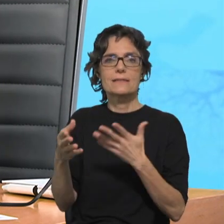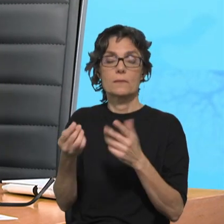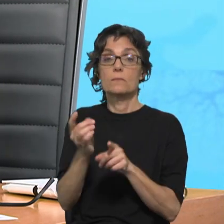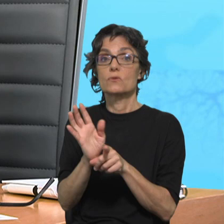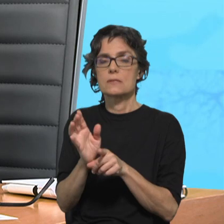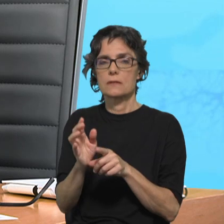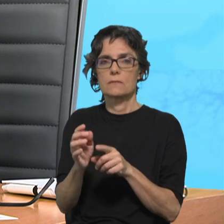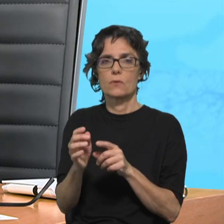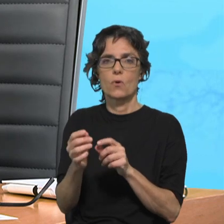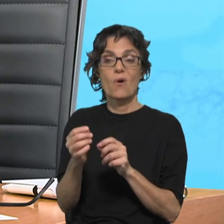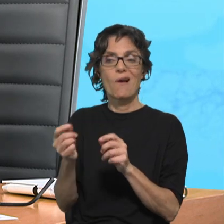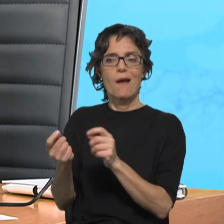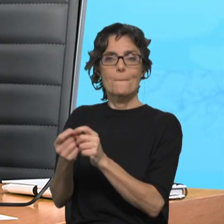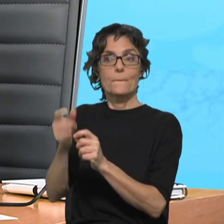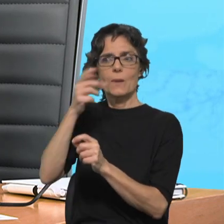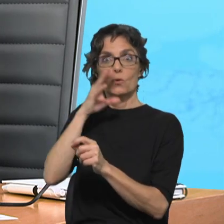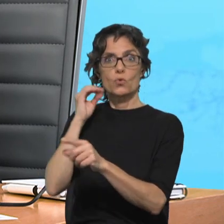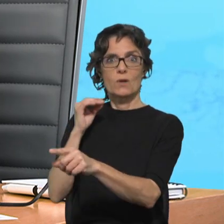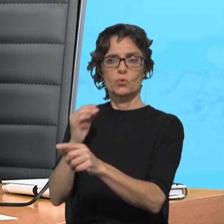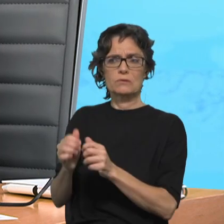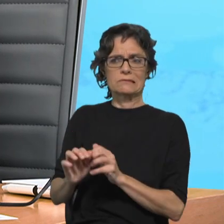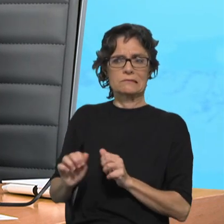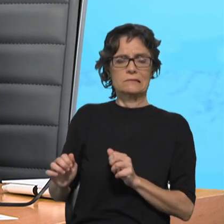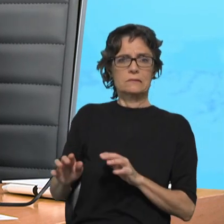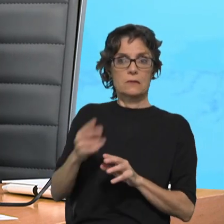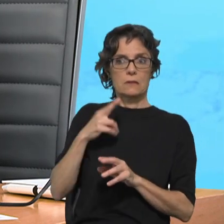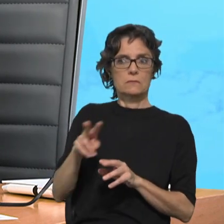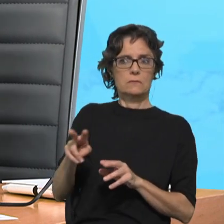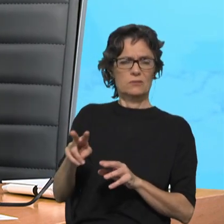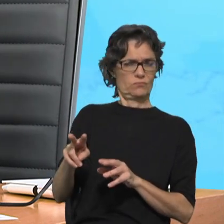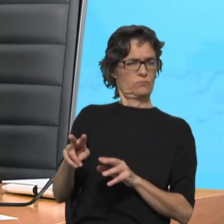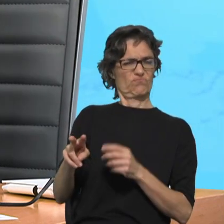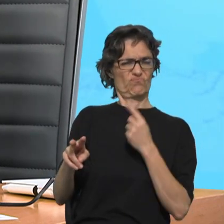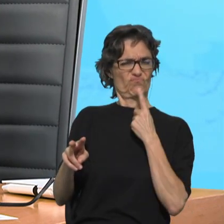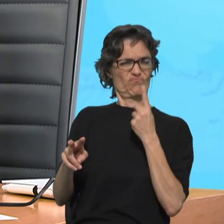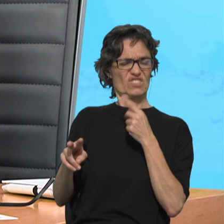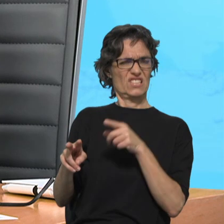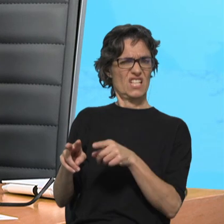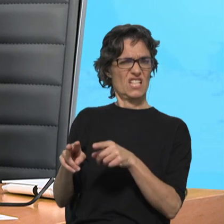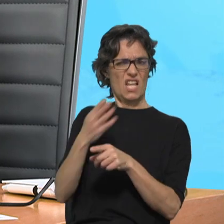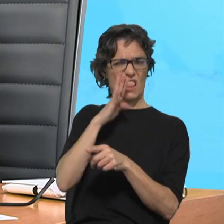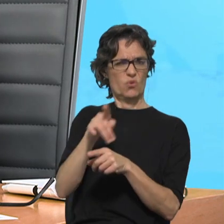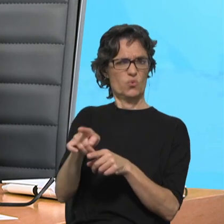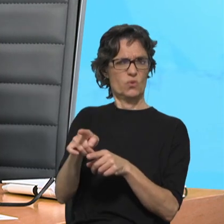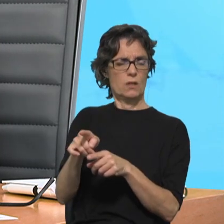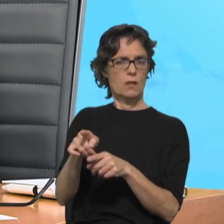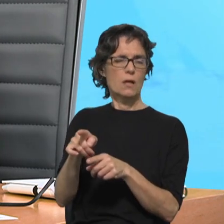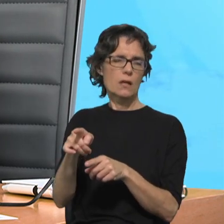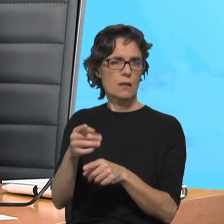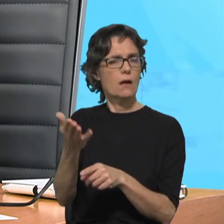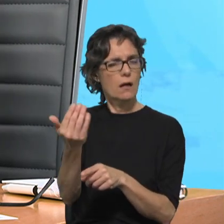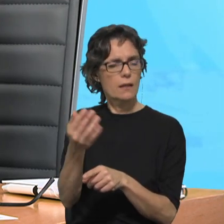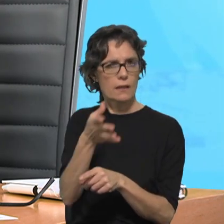junto de um determinado adulto, atenção, tem que se estar atento e não se deve forçar a criança. Deve-se ouvir a